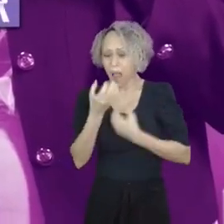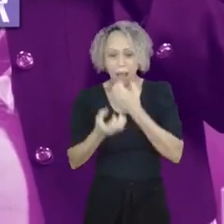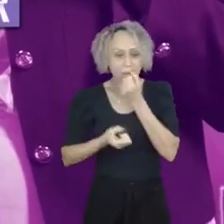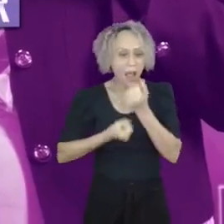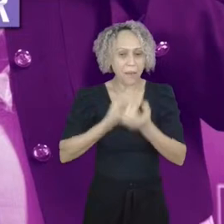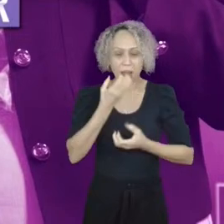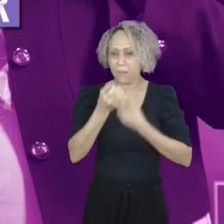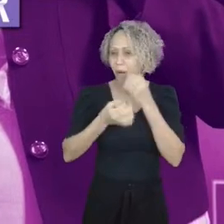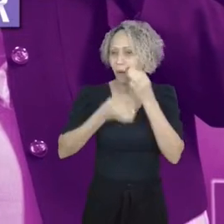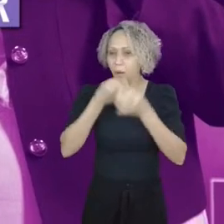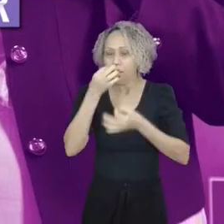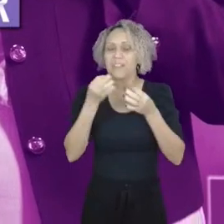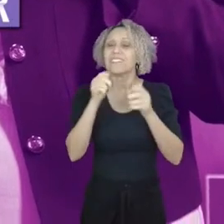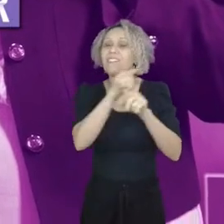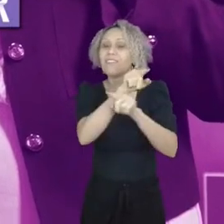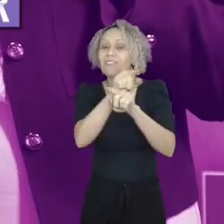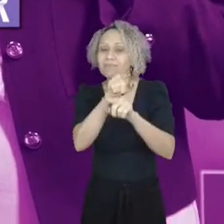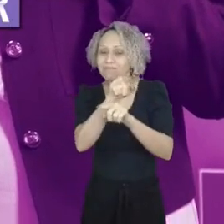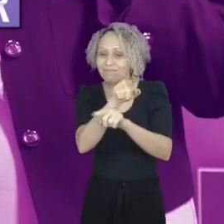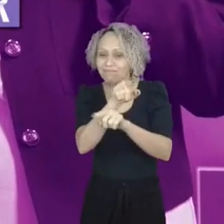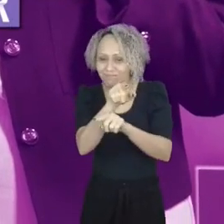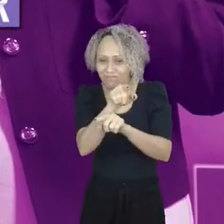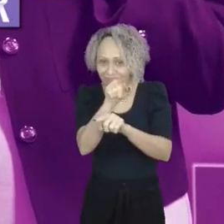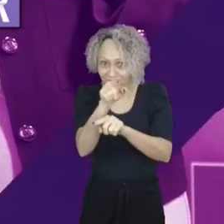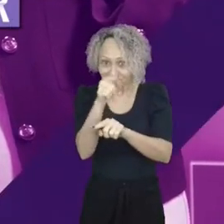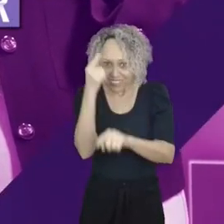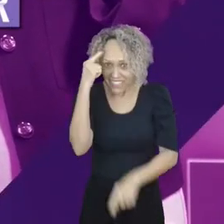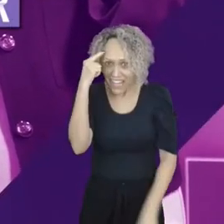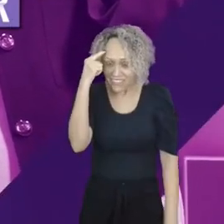ouvida, tenho sonhos pra viver.